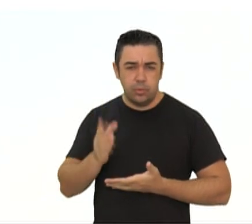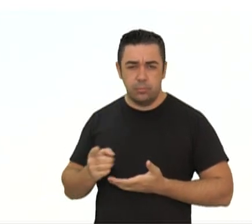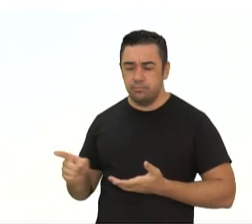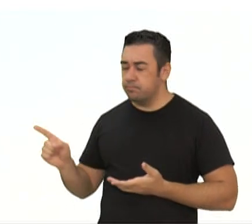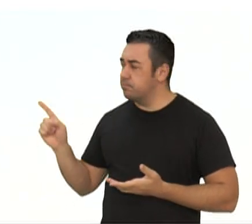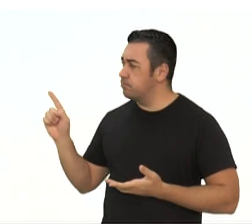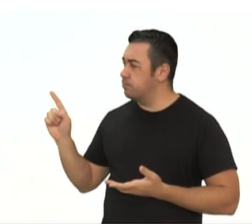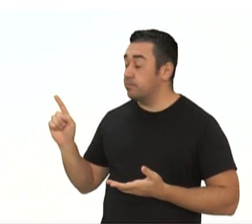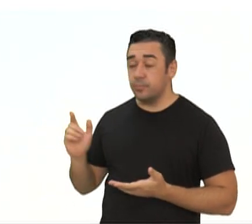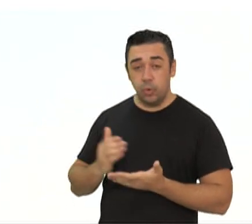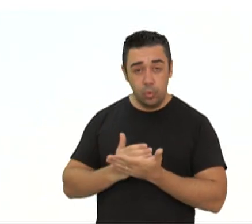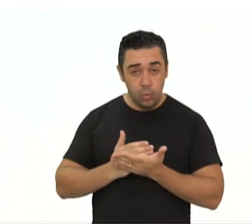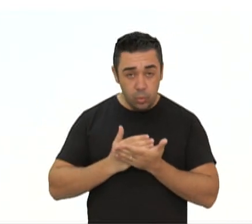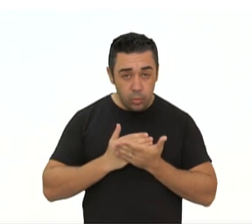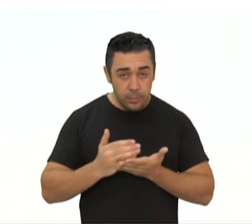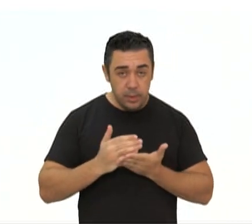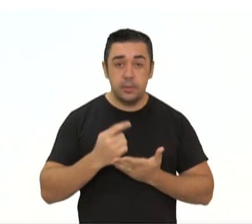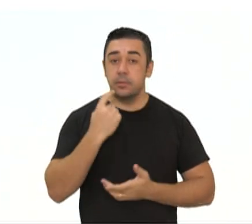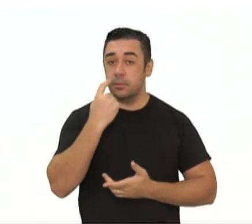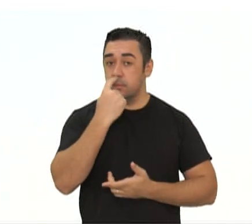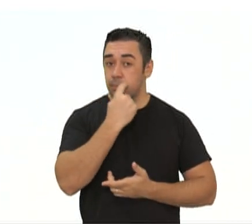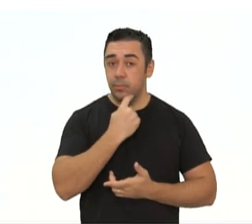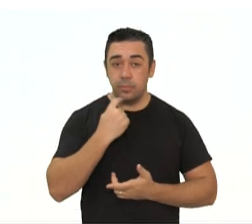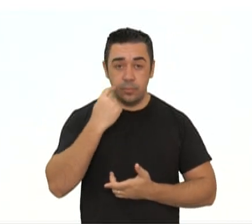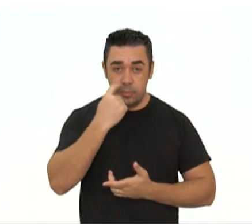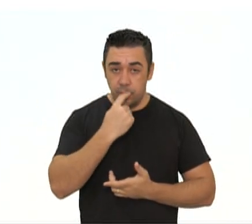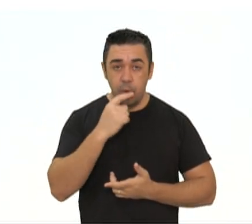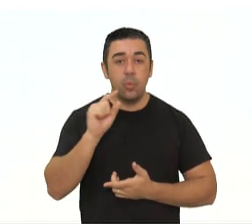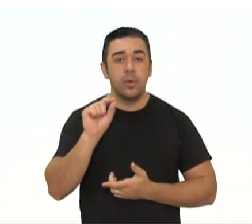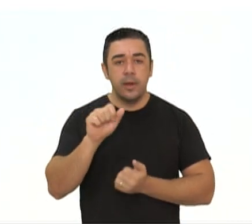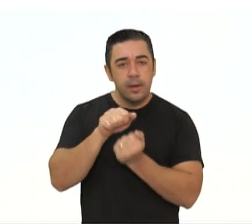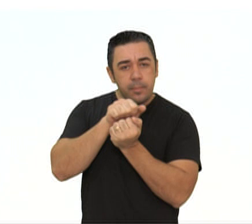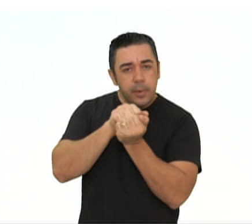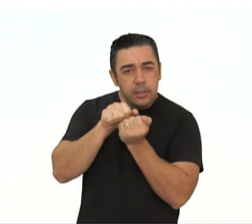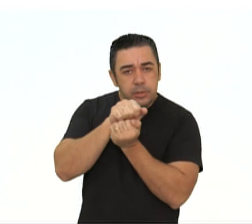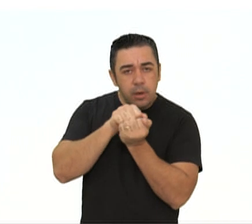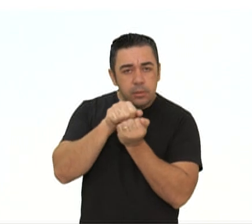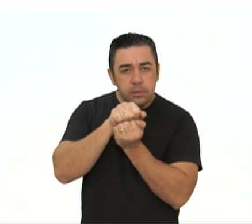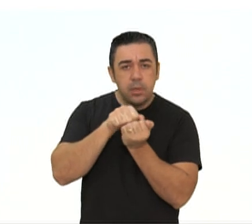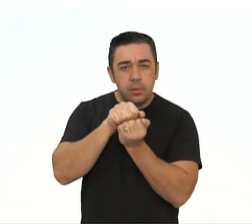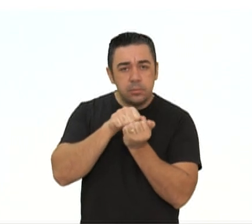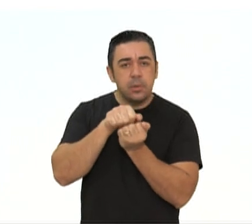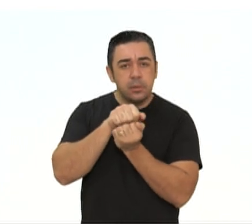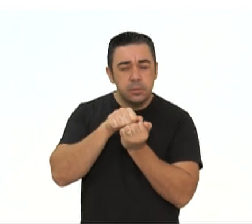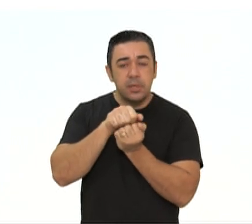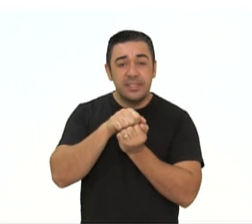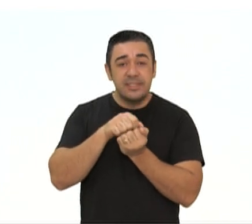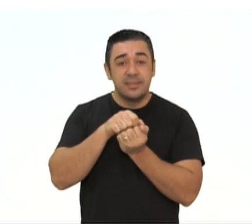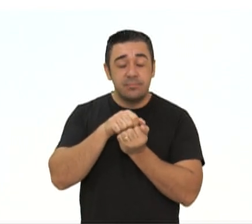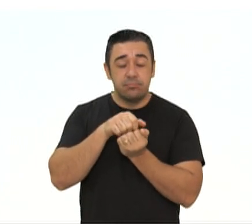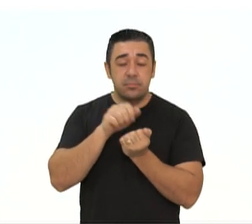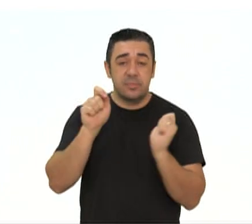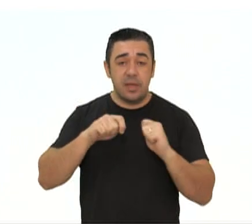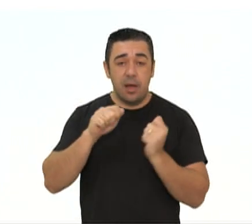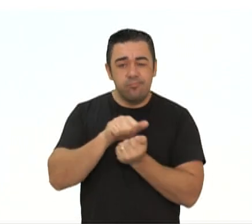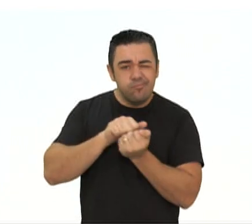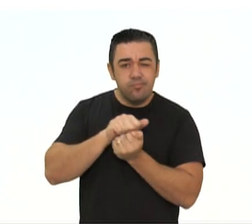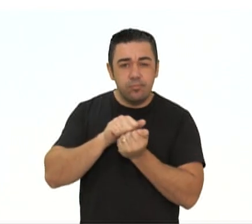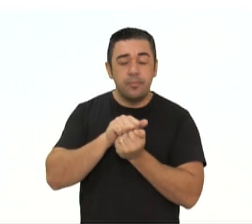viu, que o início da digestão é na boca, com a mastigação, né? Os dentes trituram os alimentos,